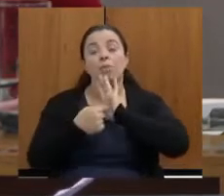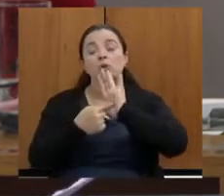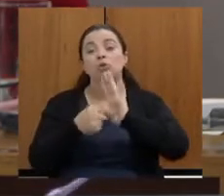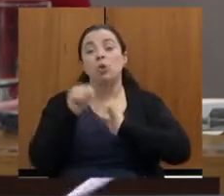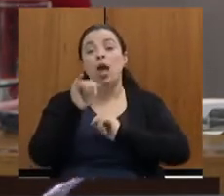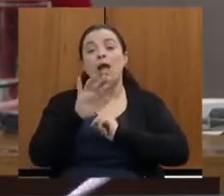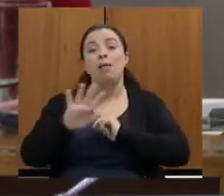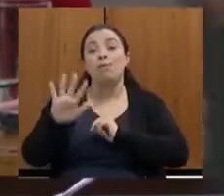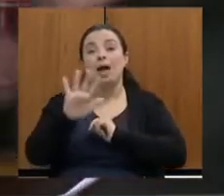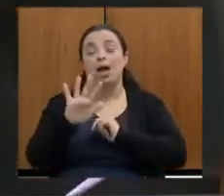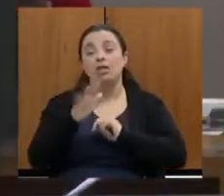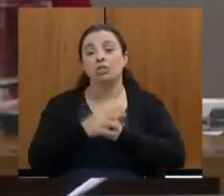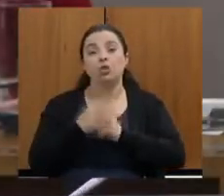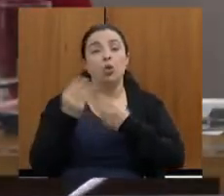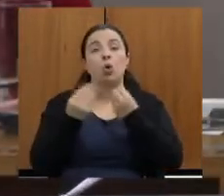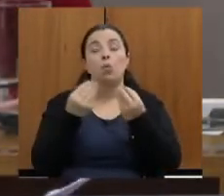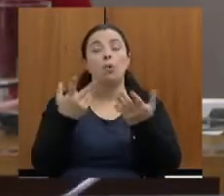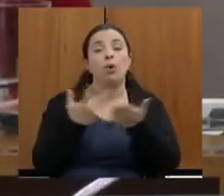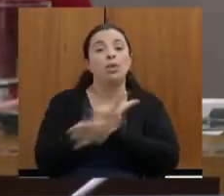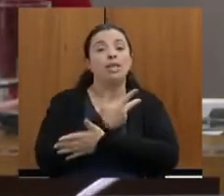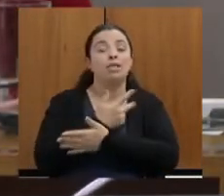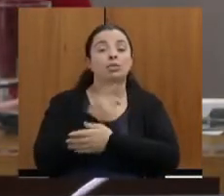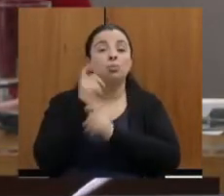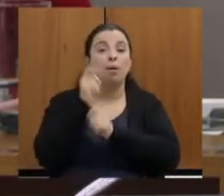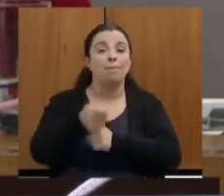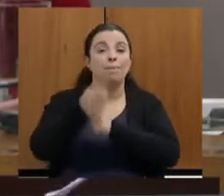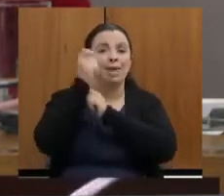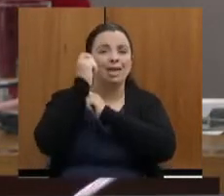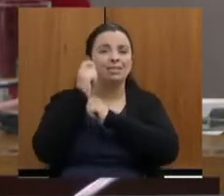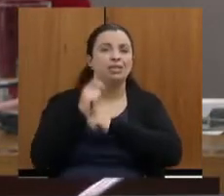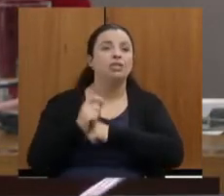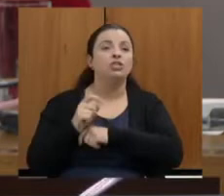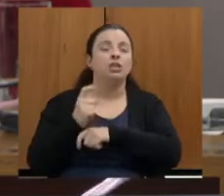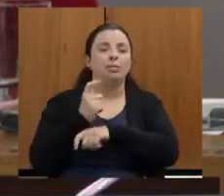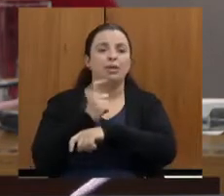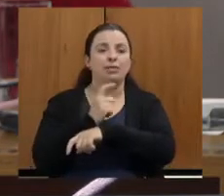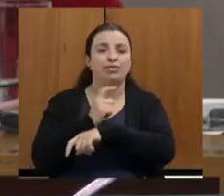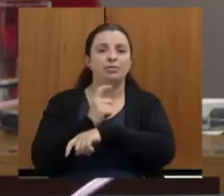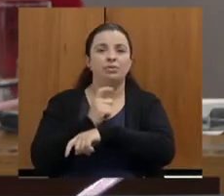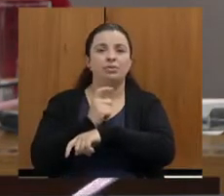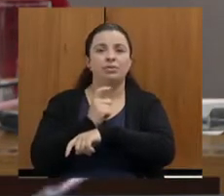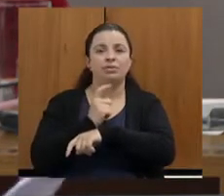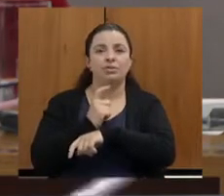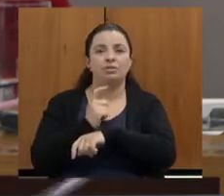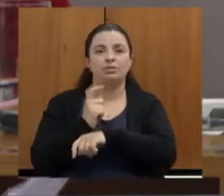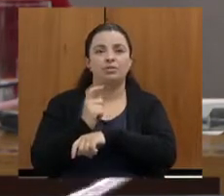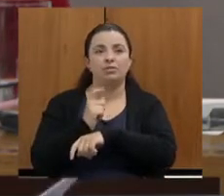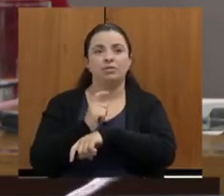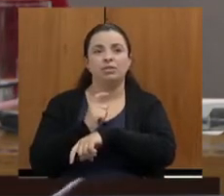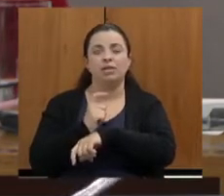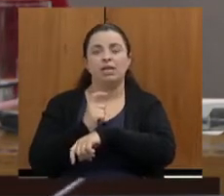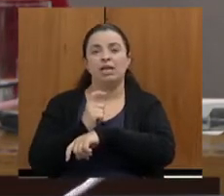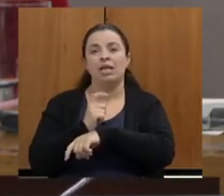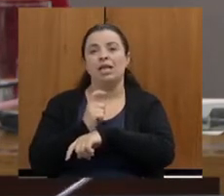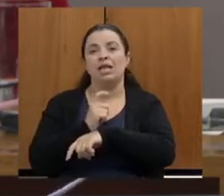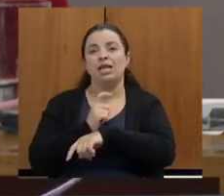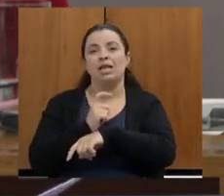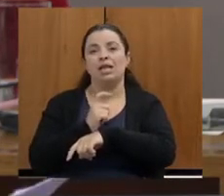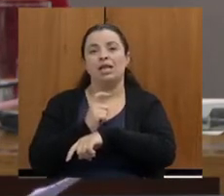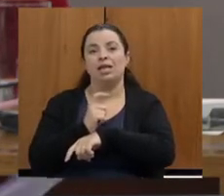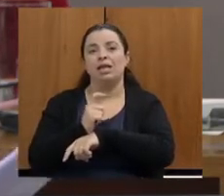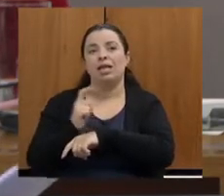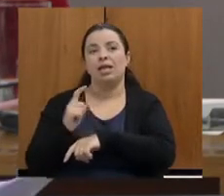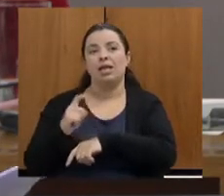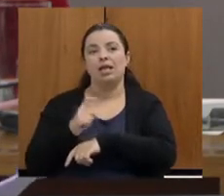de uma pesca que fizeram e não há 21 metros de profundidade na Foz do Rio Doce